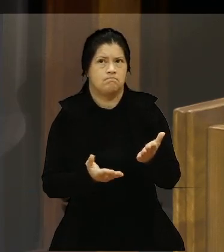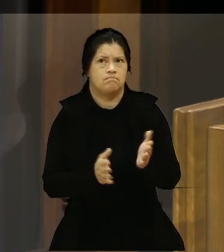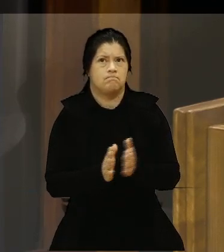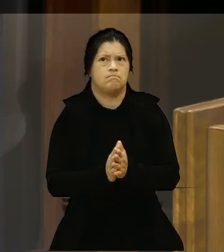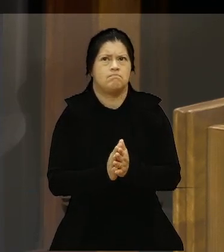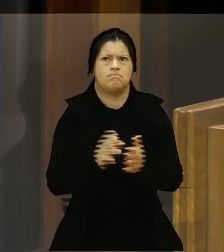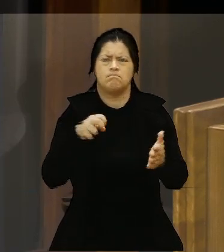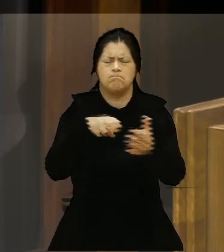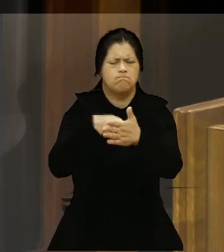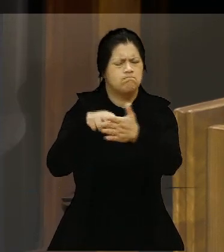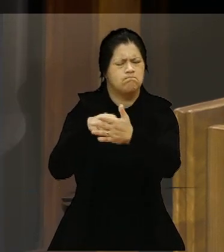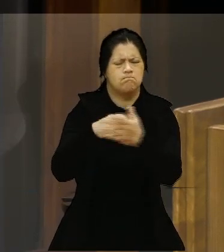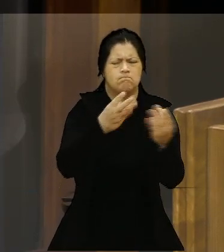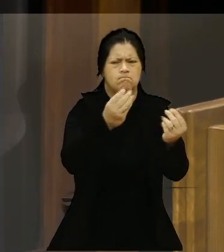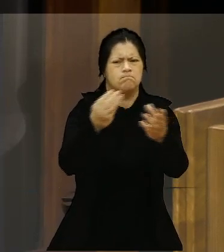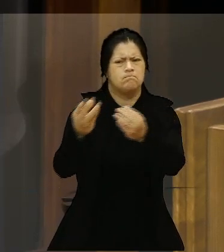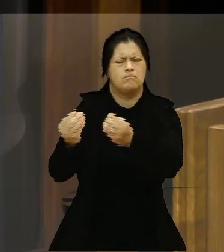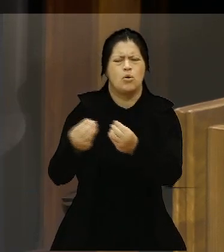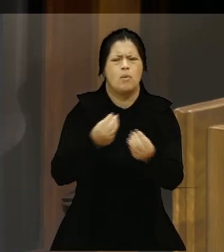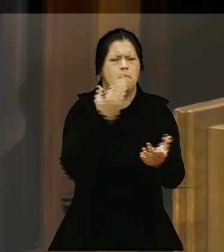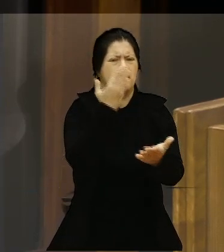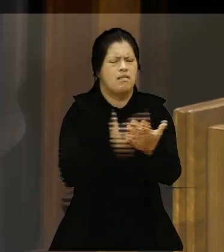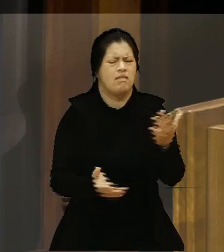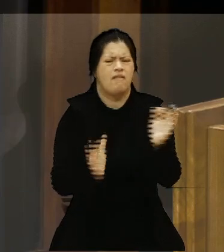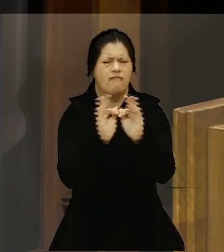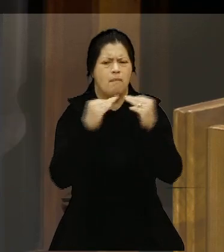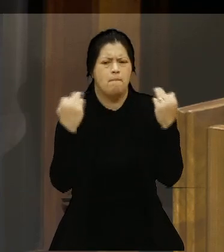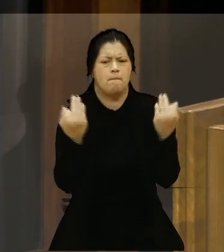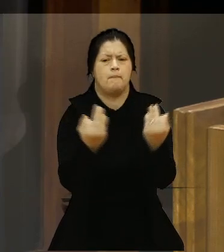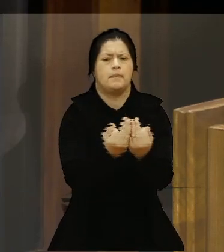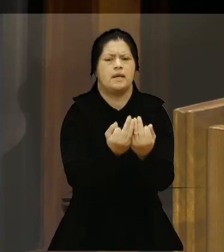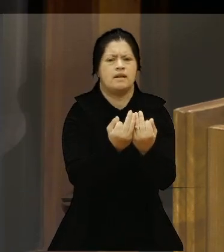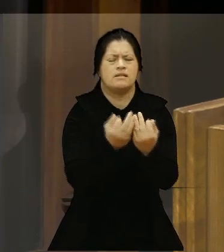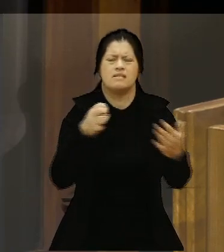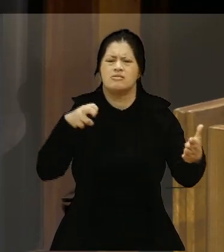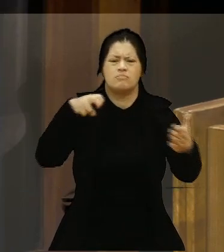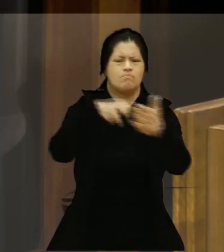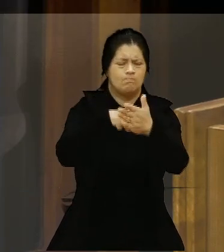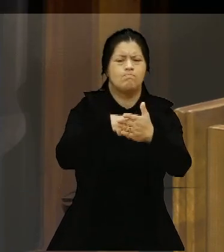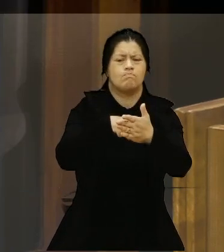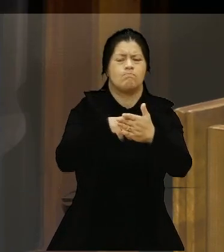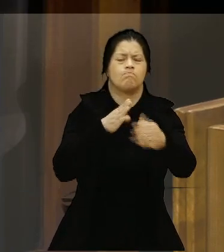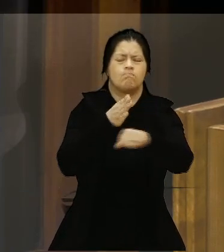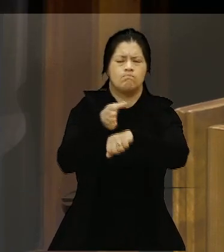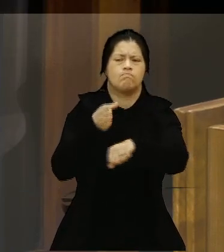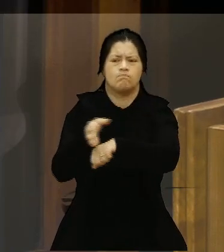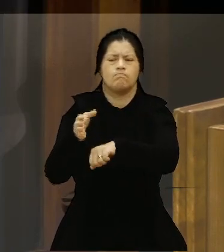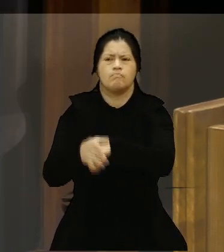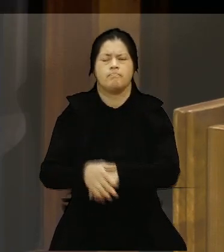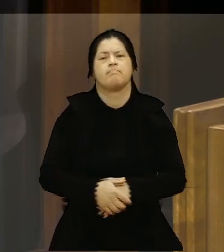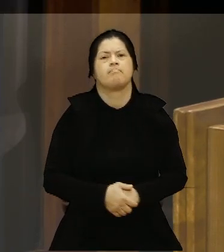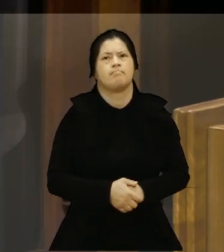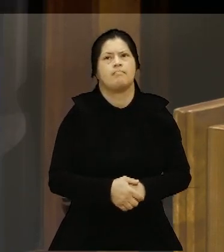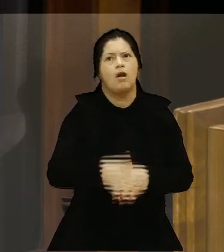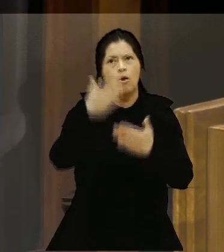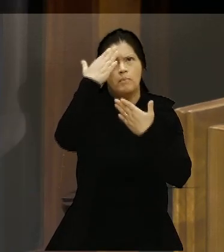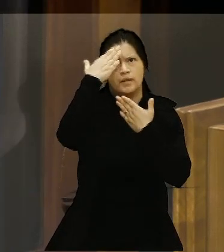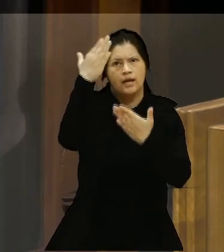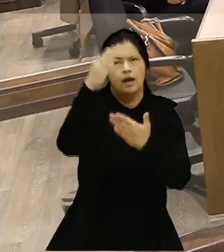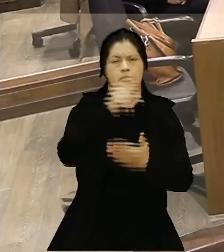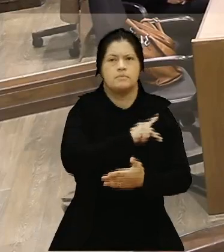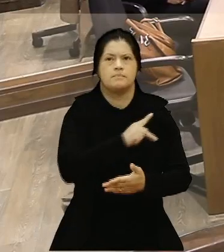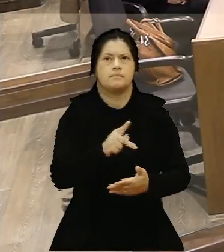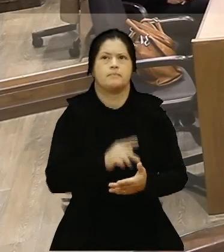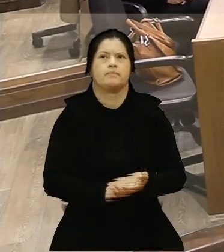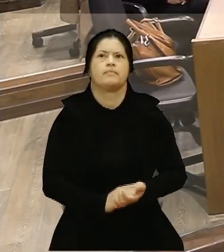catástrofes que têm acontecido aí de perder famílias inteiras em acidentes aí nesses acessos. Muito obrigado, senhor presidente. Obrigado,